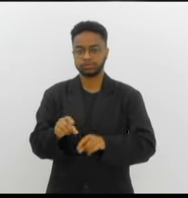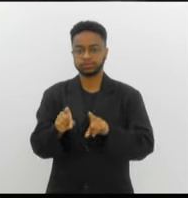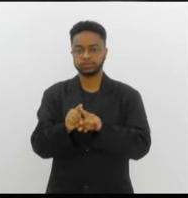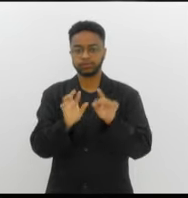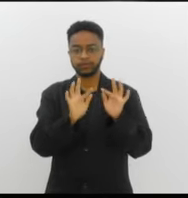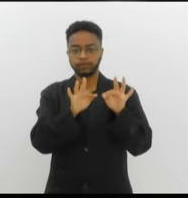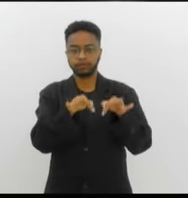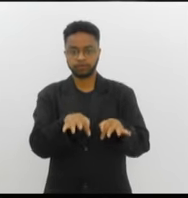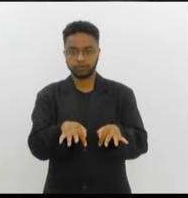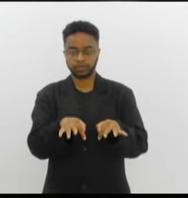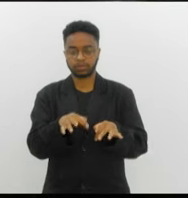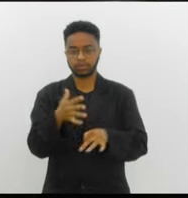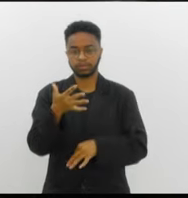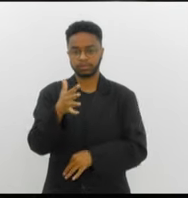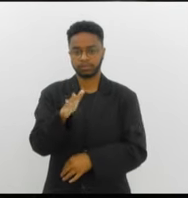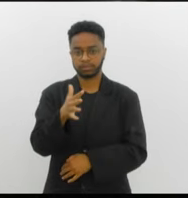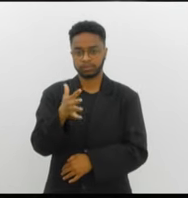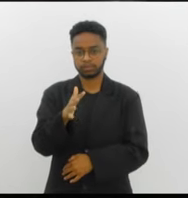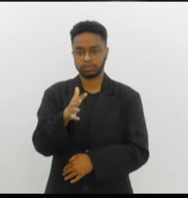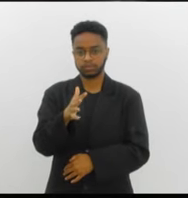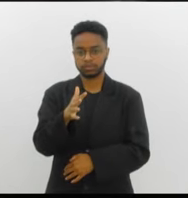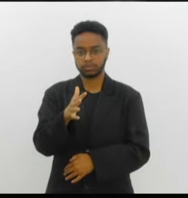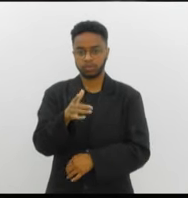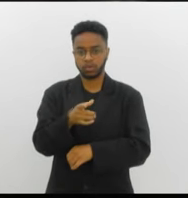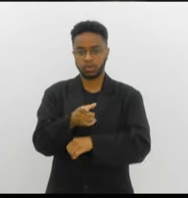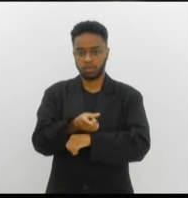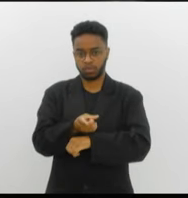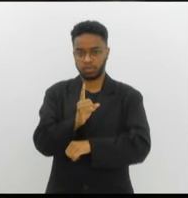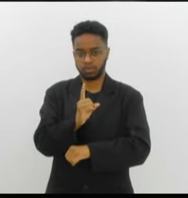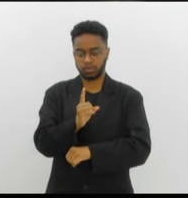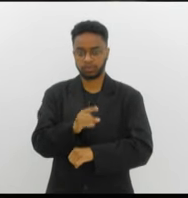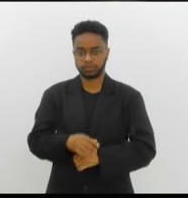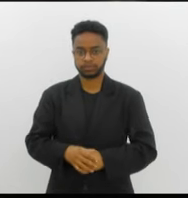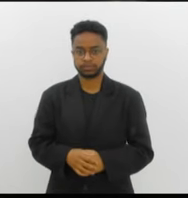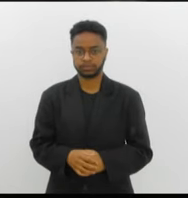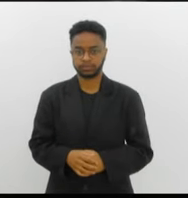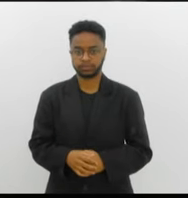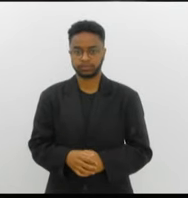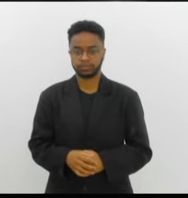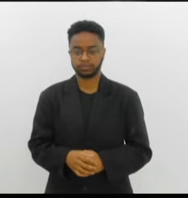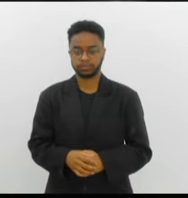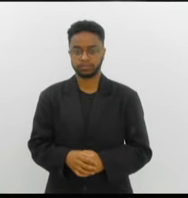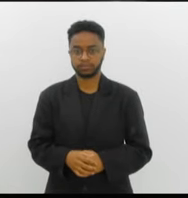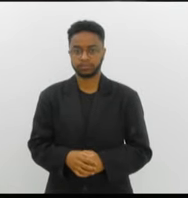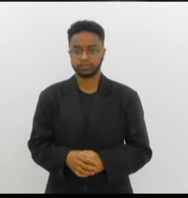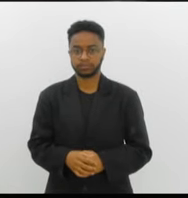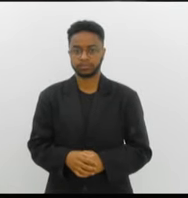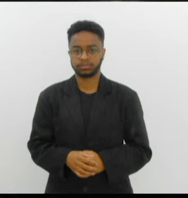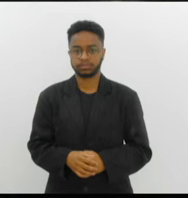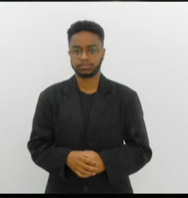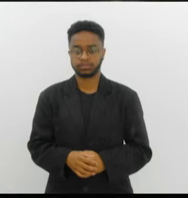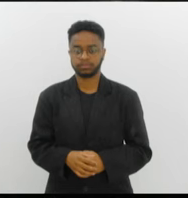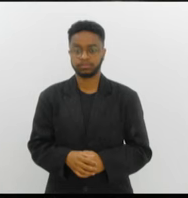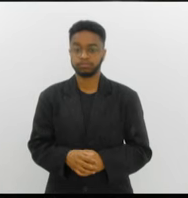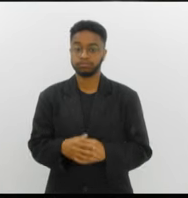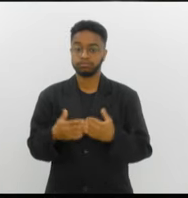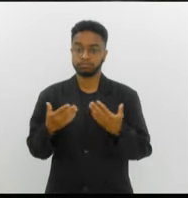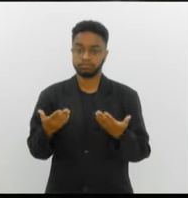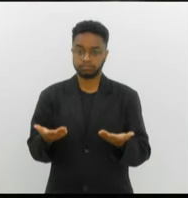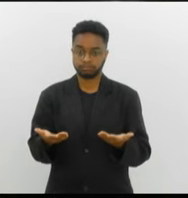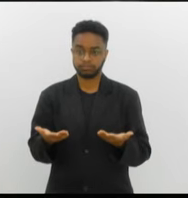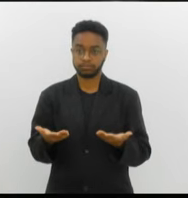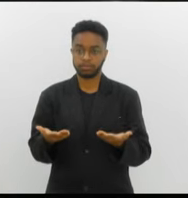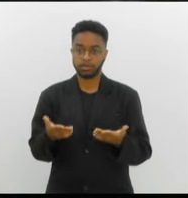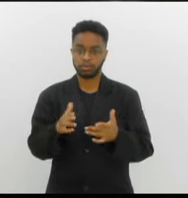acabou aproximadamente às 13 horas e 15 minutos. Por via de consequência,